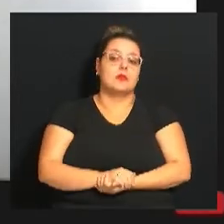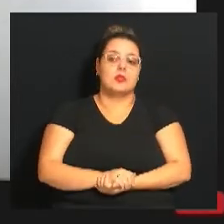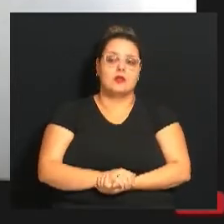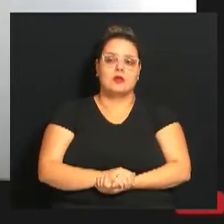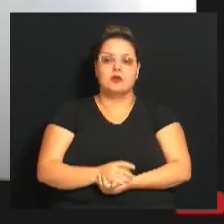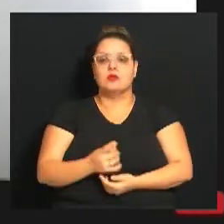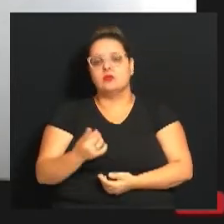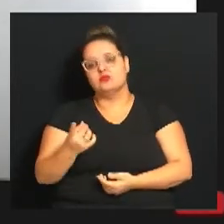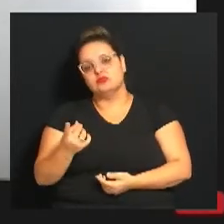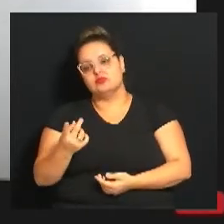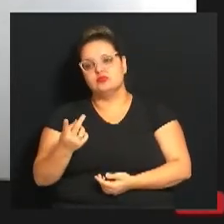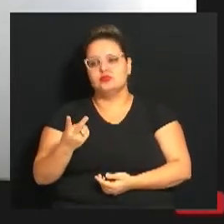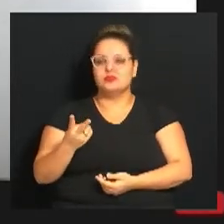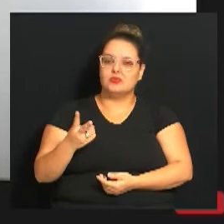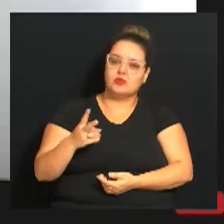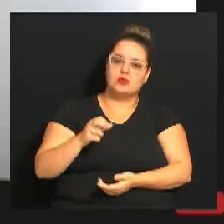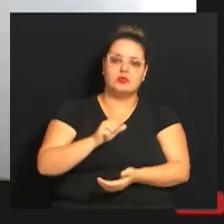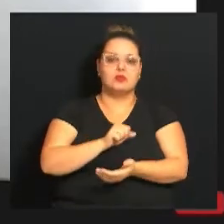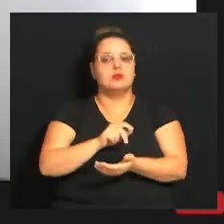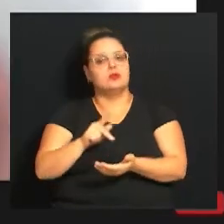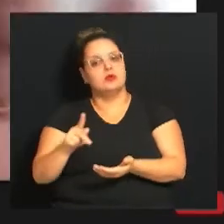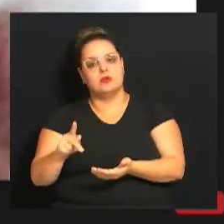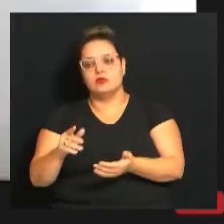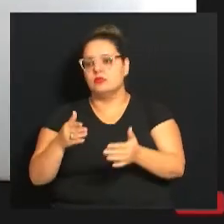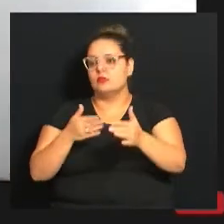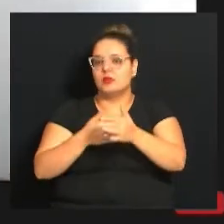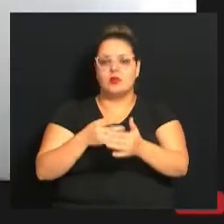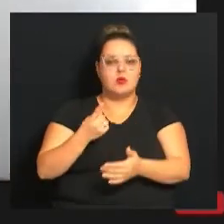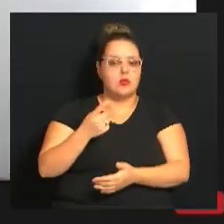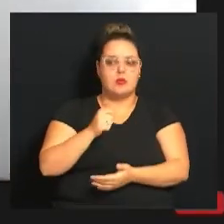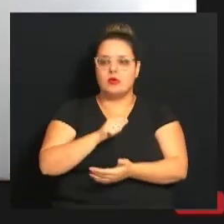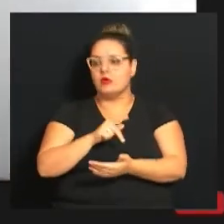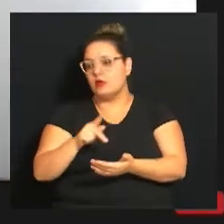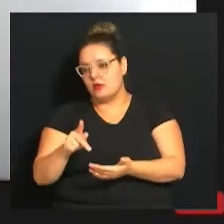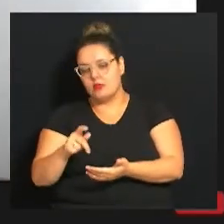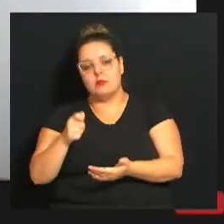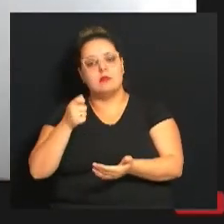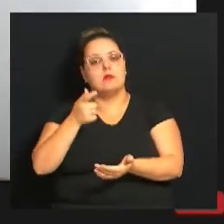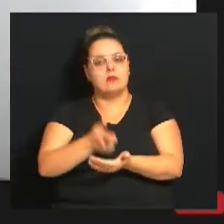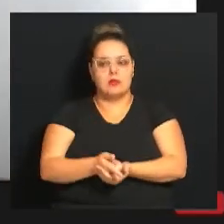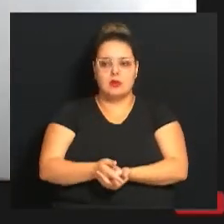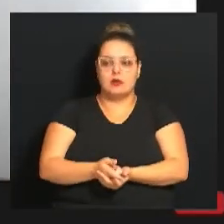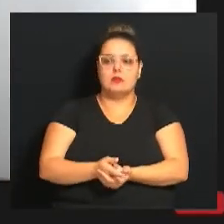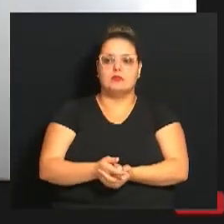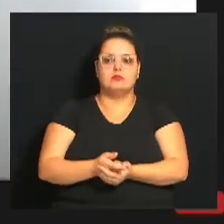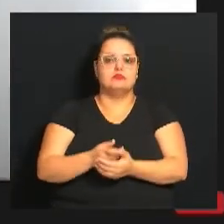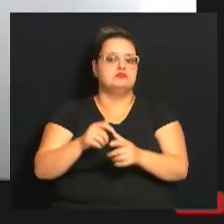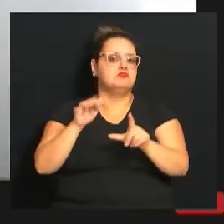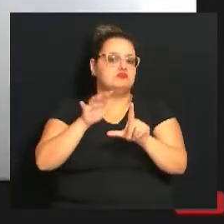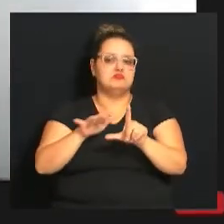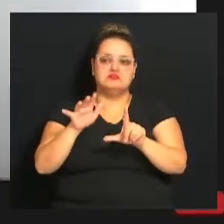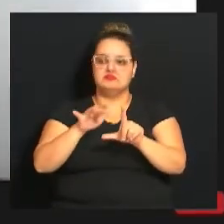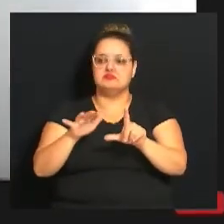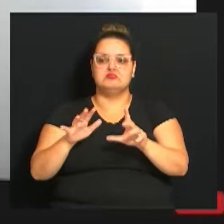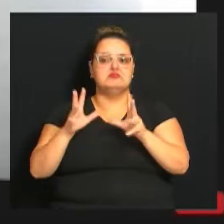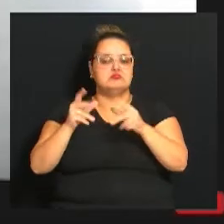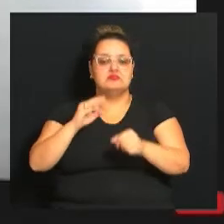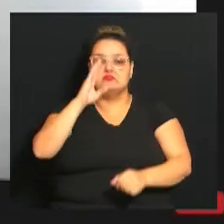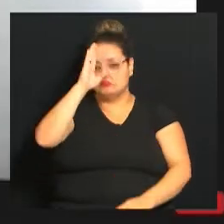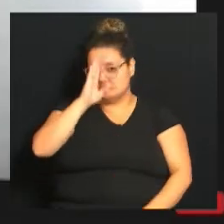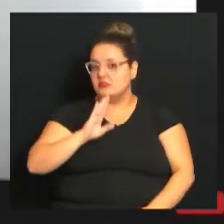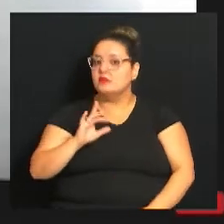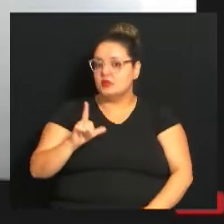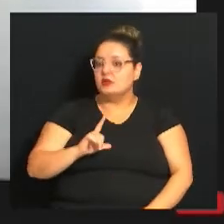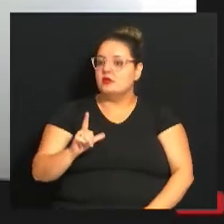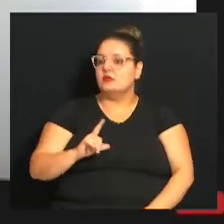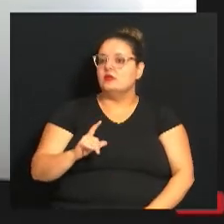dois aplicativos no máximo, um aplicativo no máximo pago para assistir streaming e o resto gratuito é o que a gente vai ter